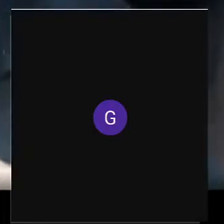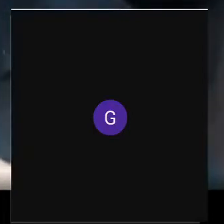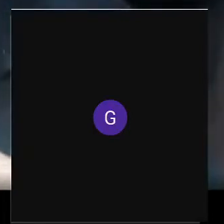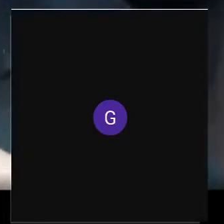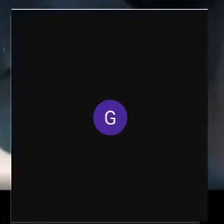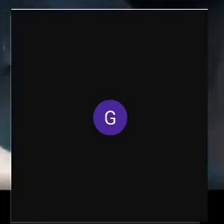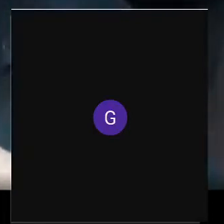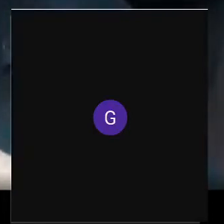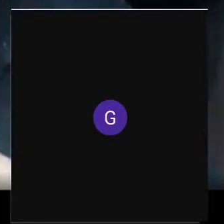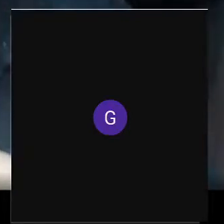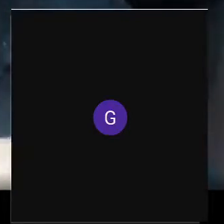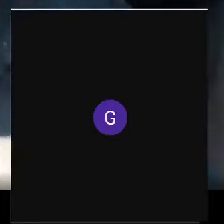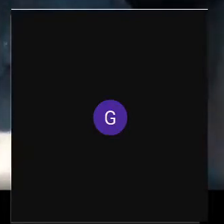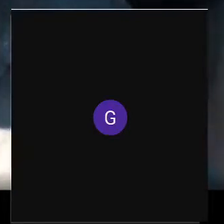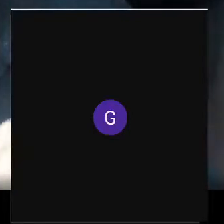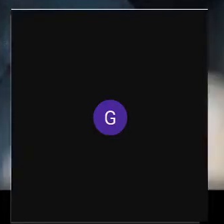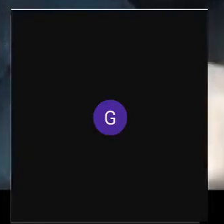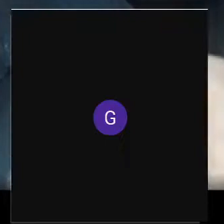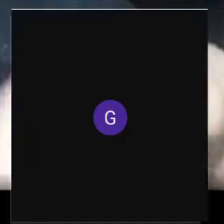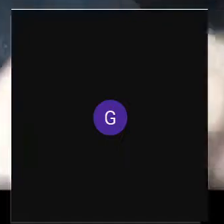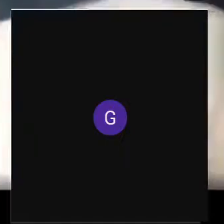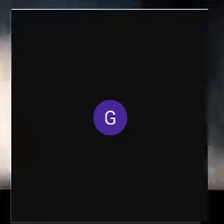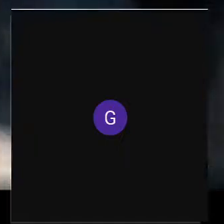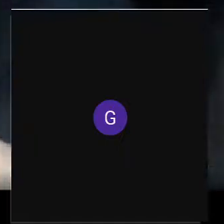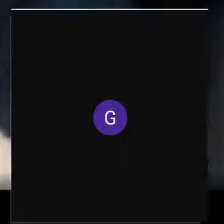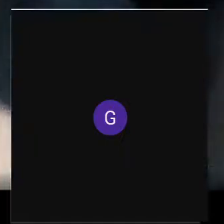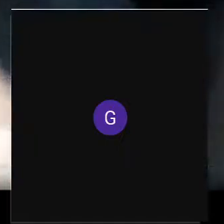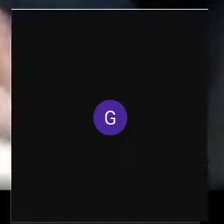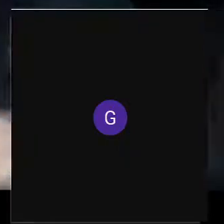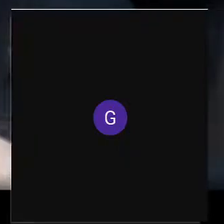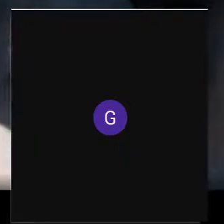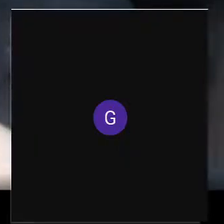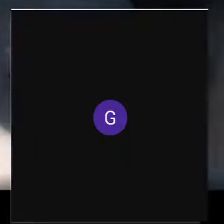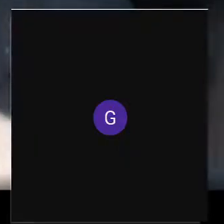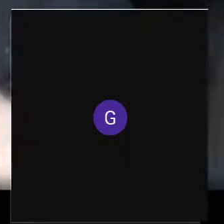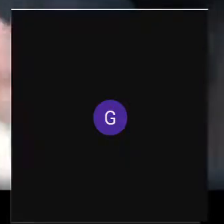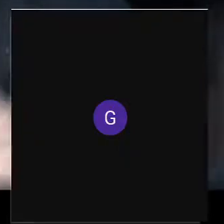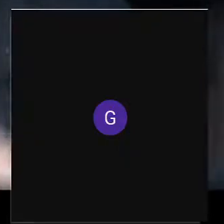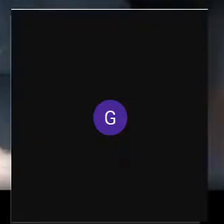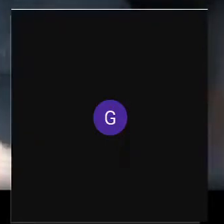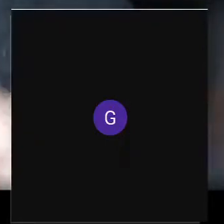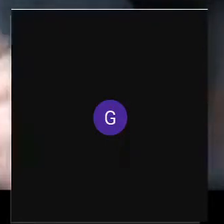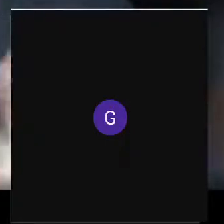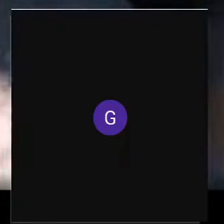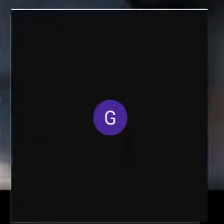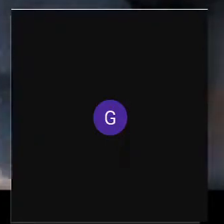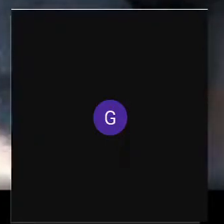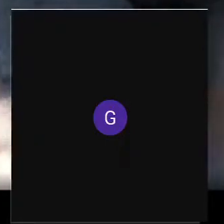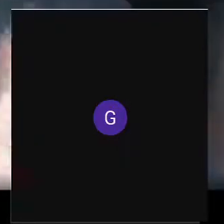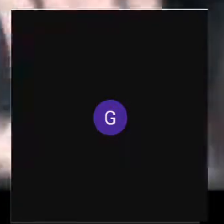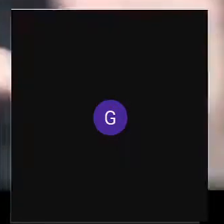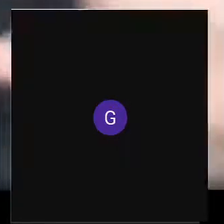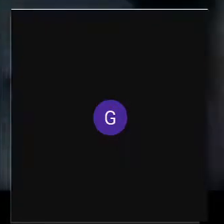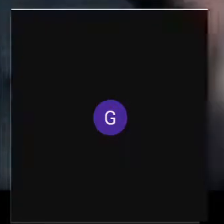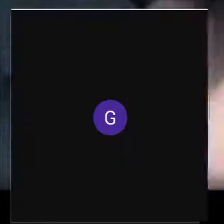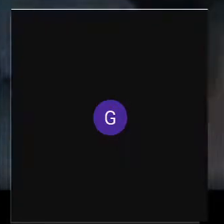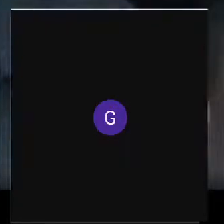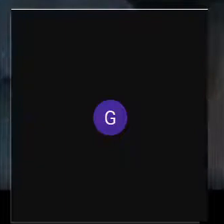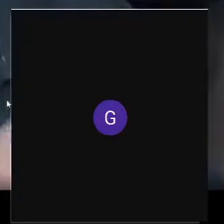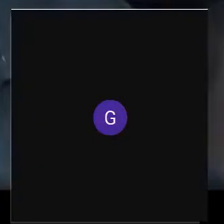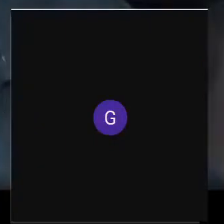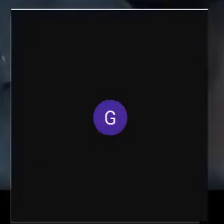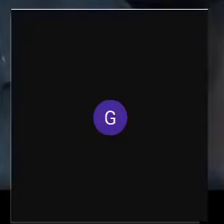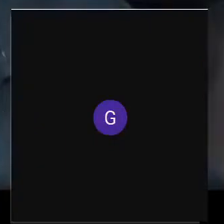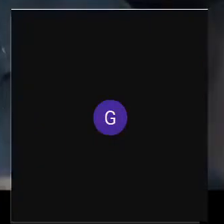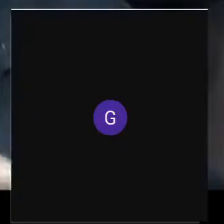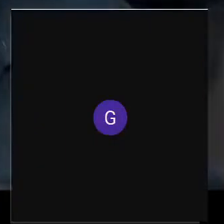um filme. Ah, por exemplo, ah, vou ler Harry Potter. Aí vai. Ah, a história aconteceu, ah, a história aconteceu. Isso é leitura para